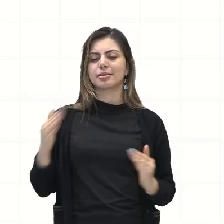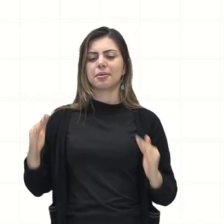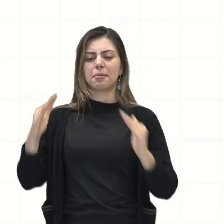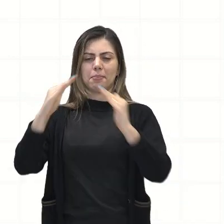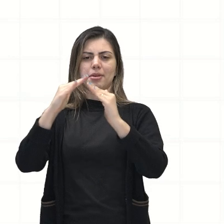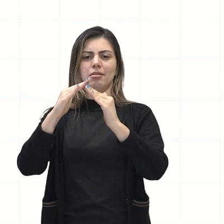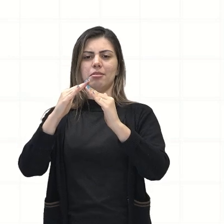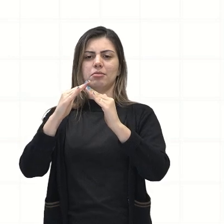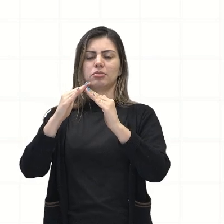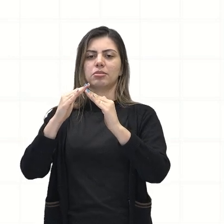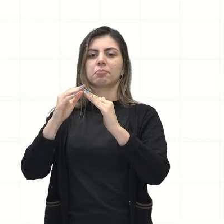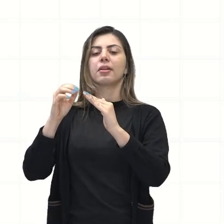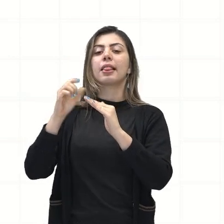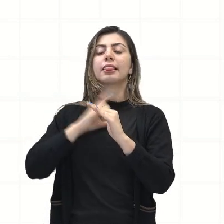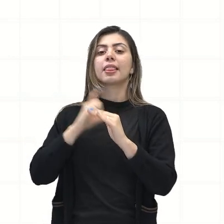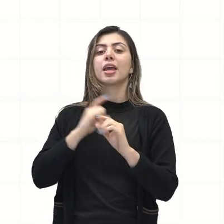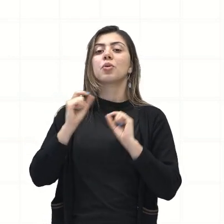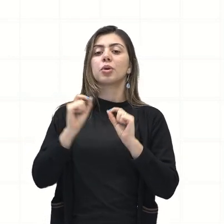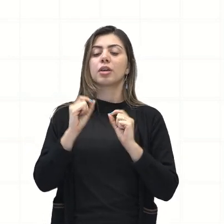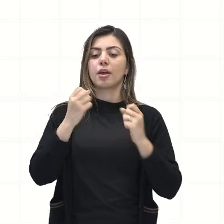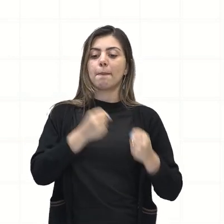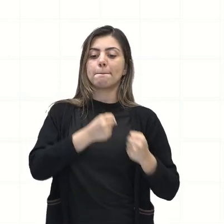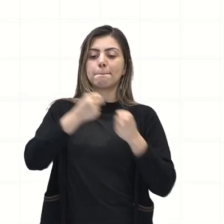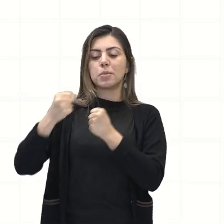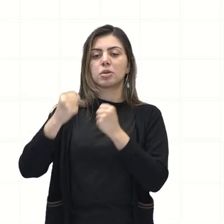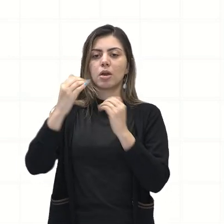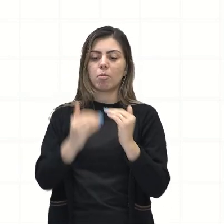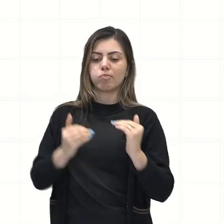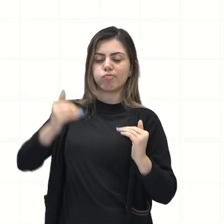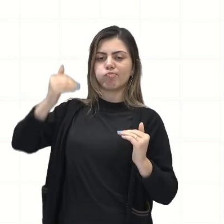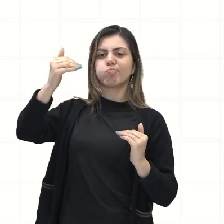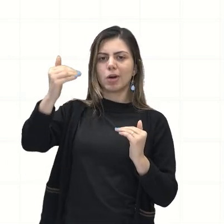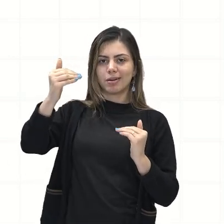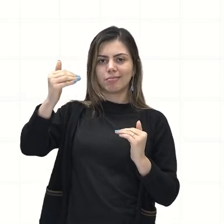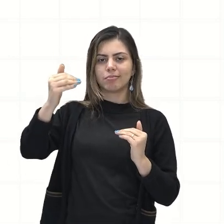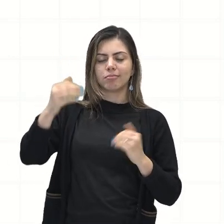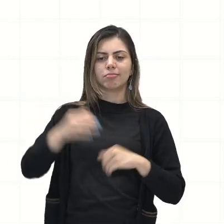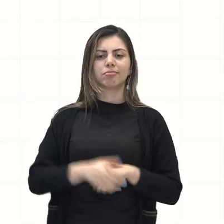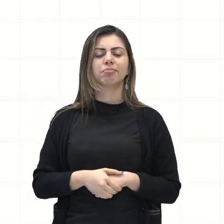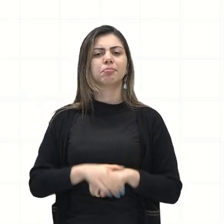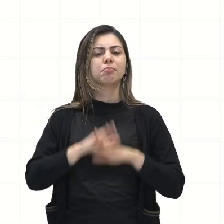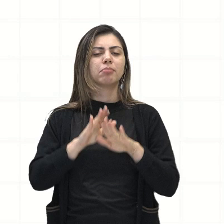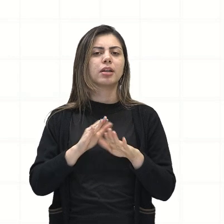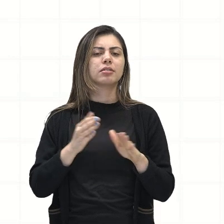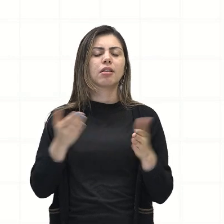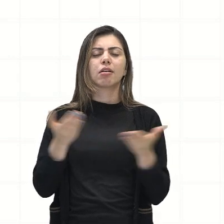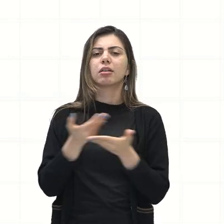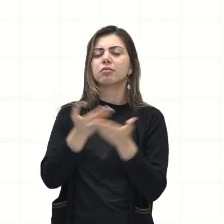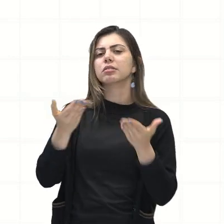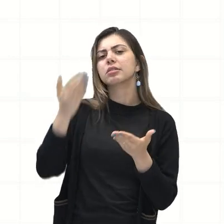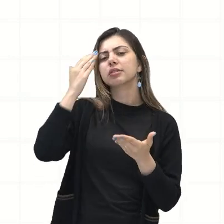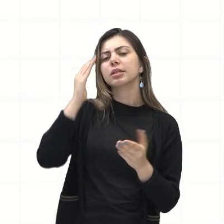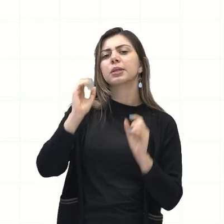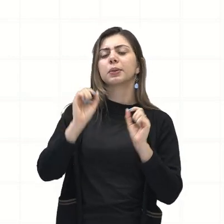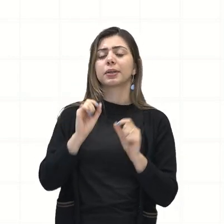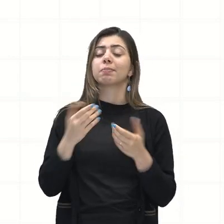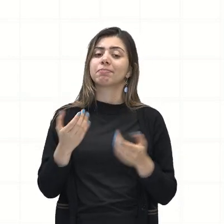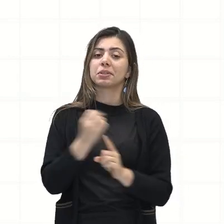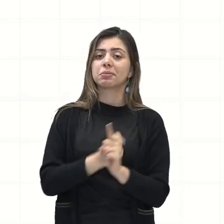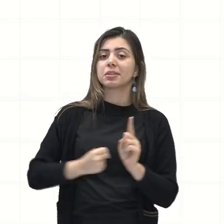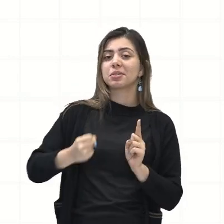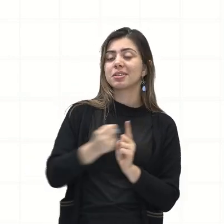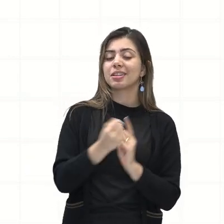qual quem tem mais posses está acima. Mas compreenda, a